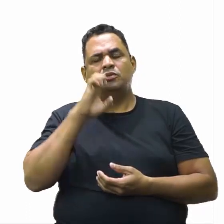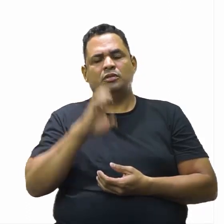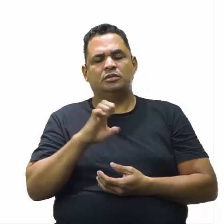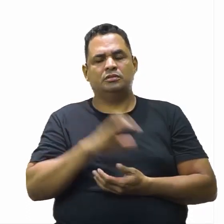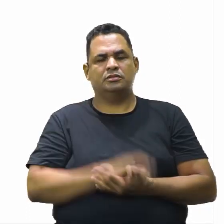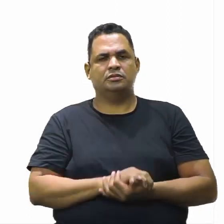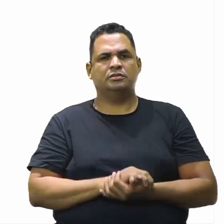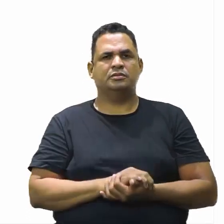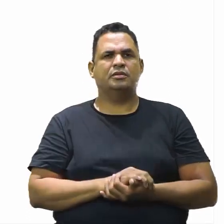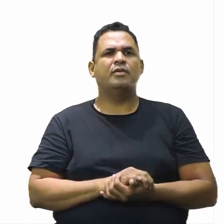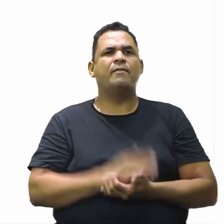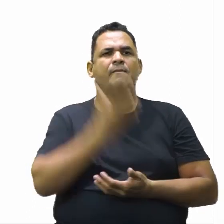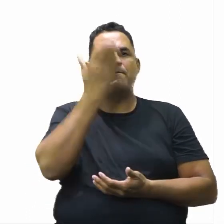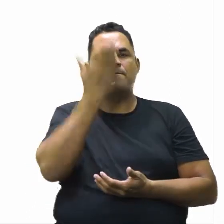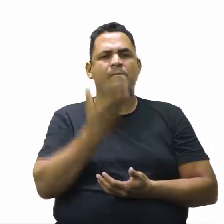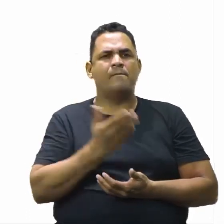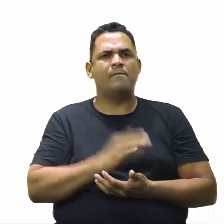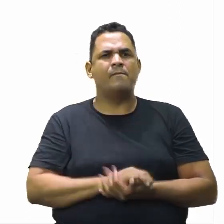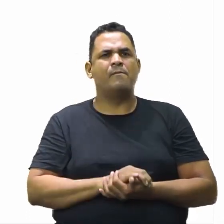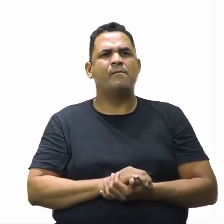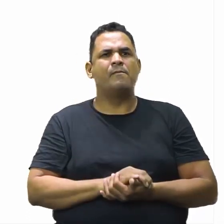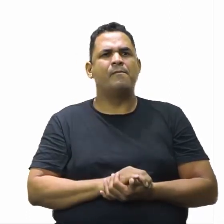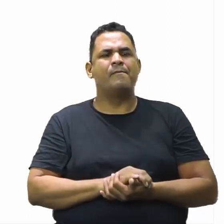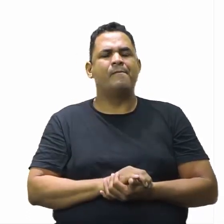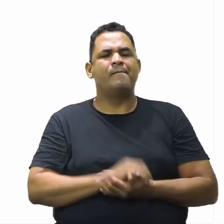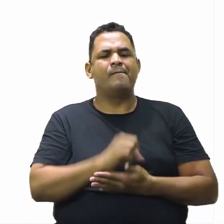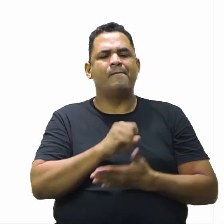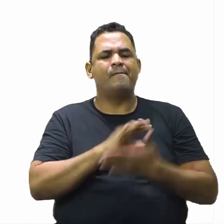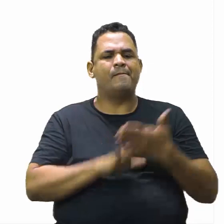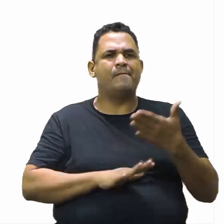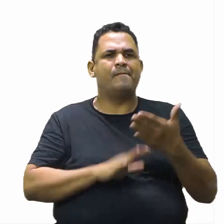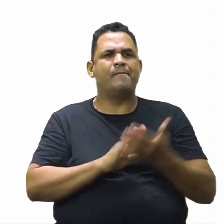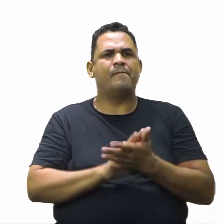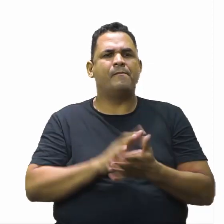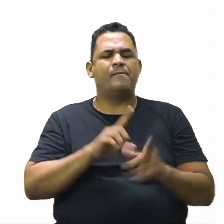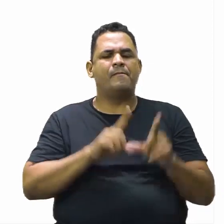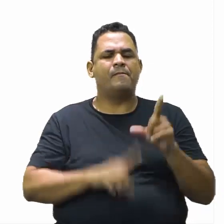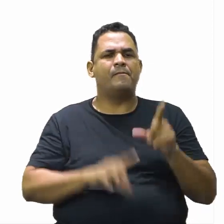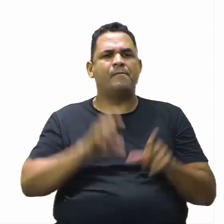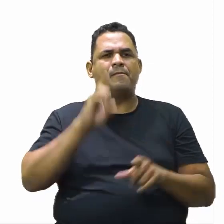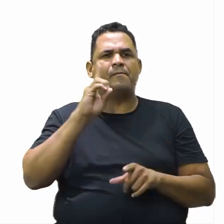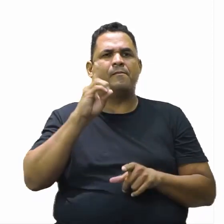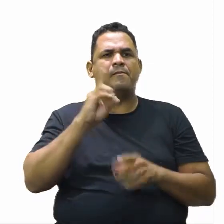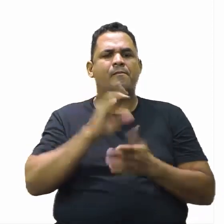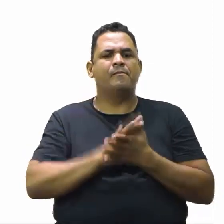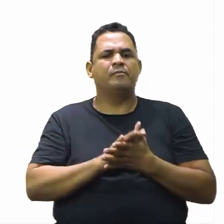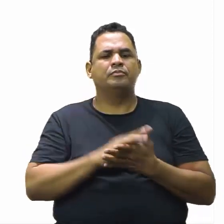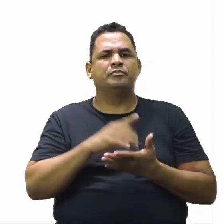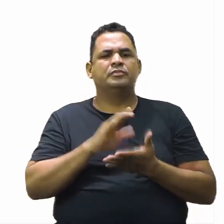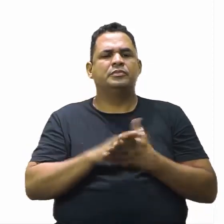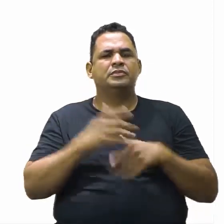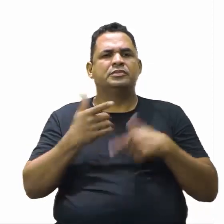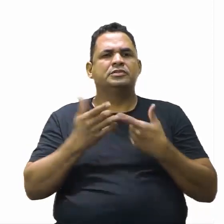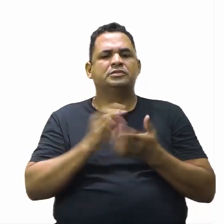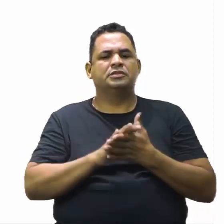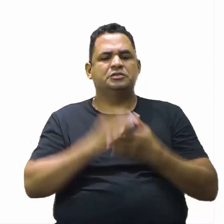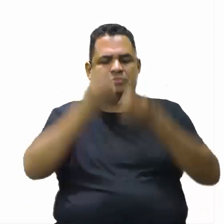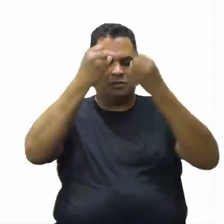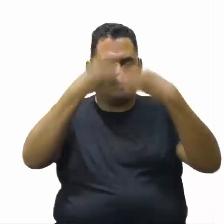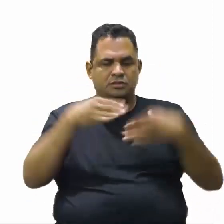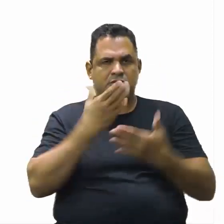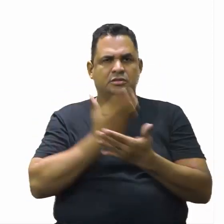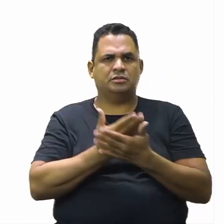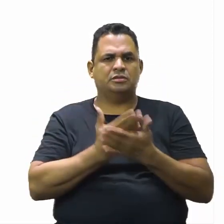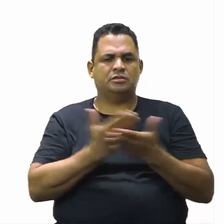ou E, galerinha? Olha aí, a alternativa D, bastante trabalhada aí durante a nossa aula de